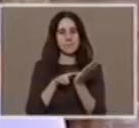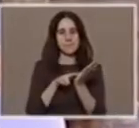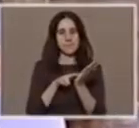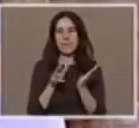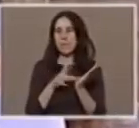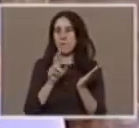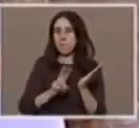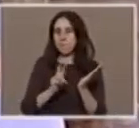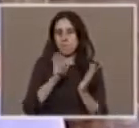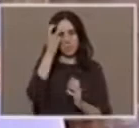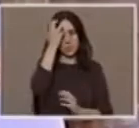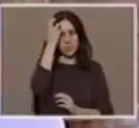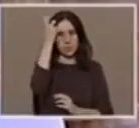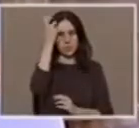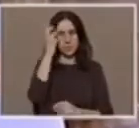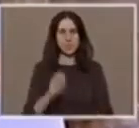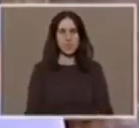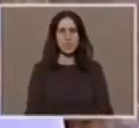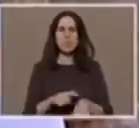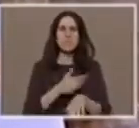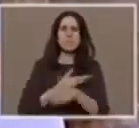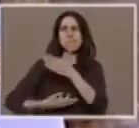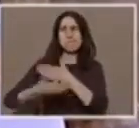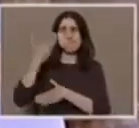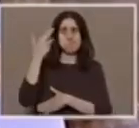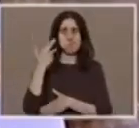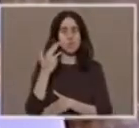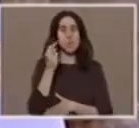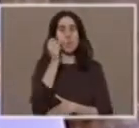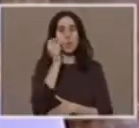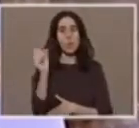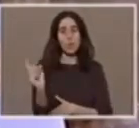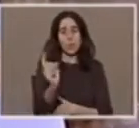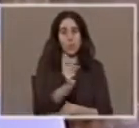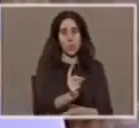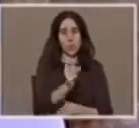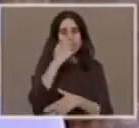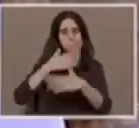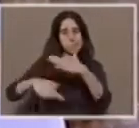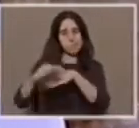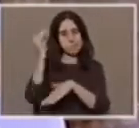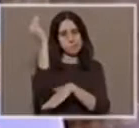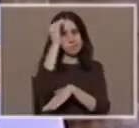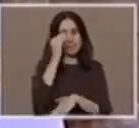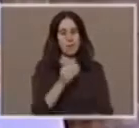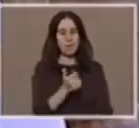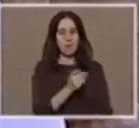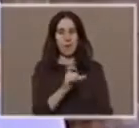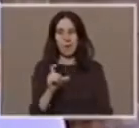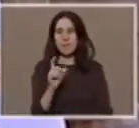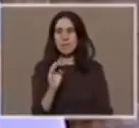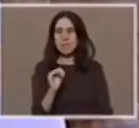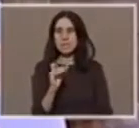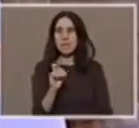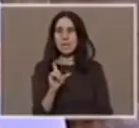do segundo livro dos Reis. Naqueles dias, veio um homem da povoação de Baal-Salisa e trouxe